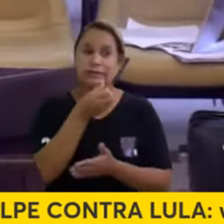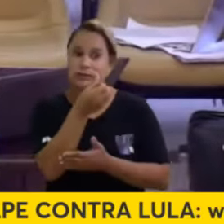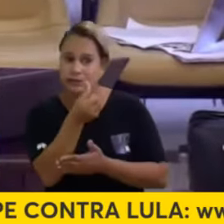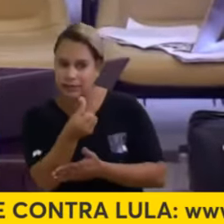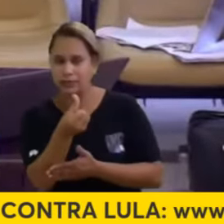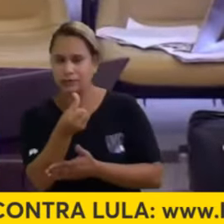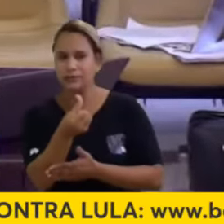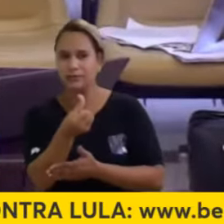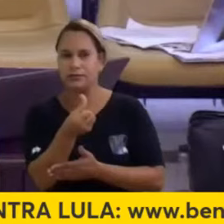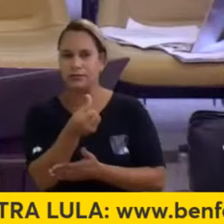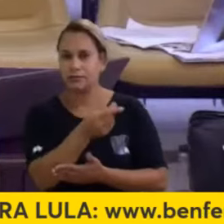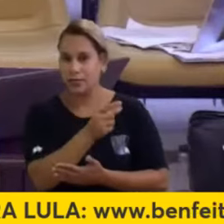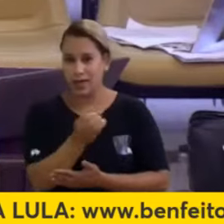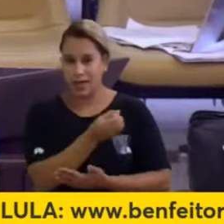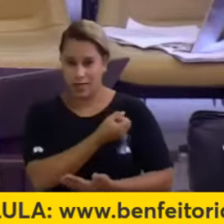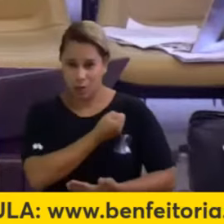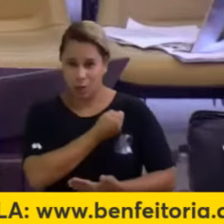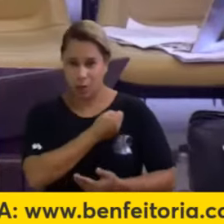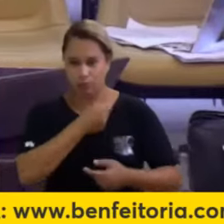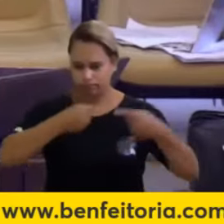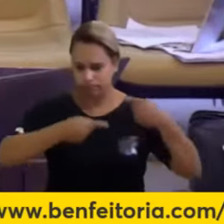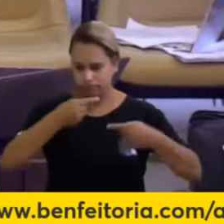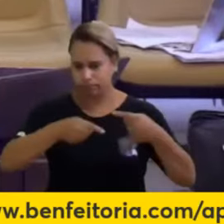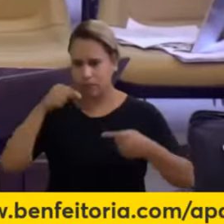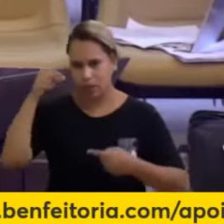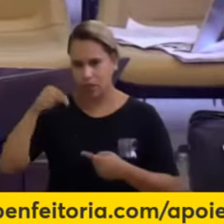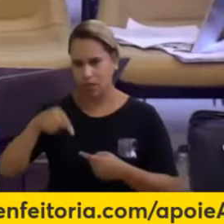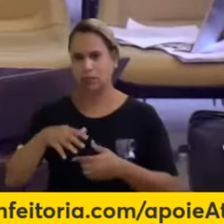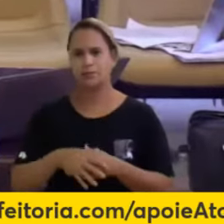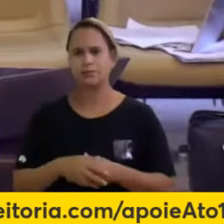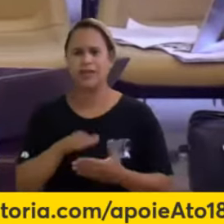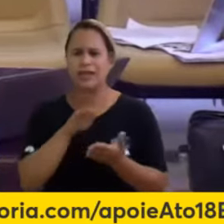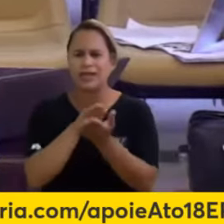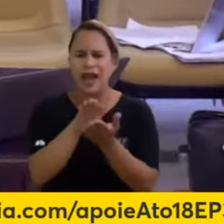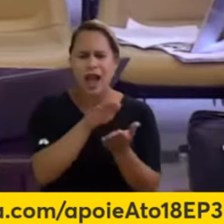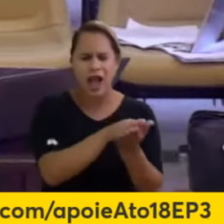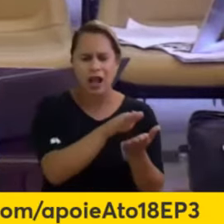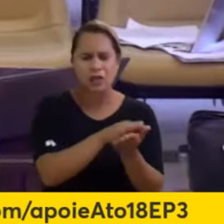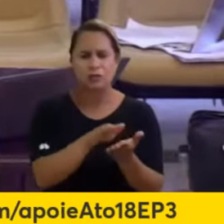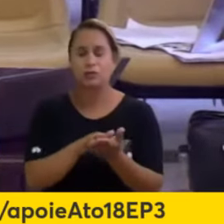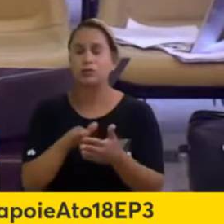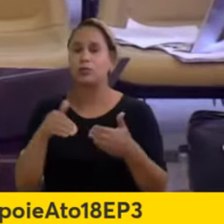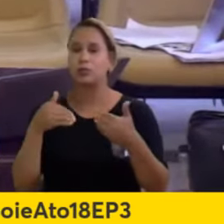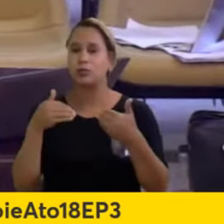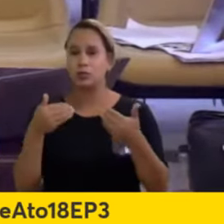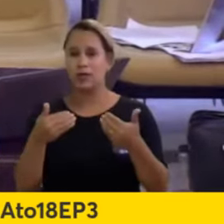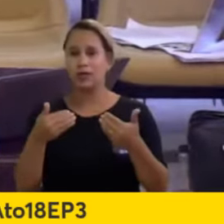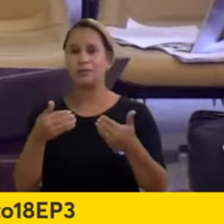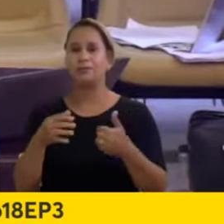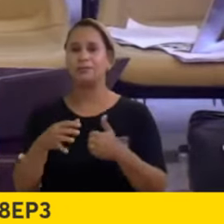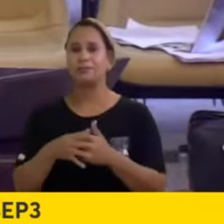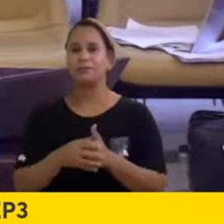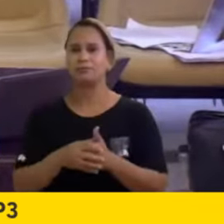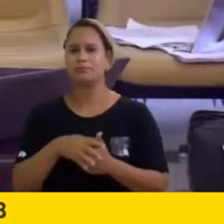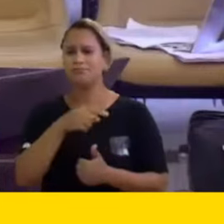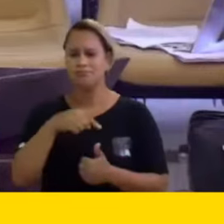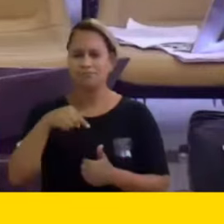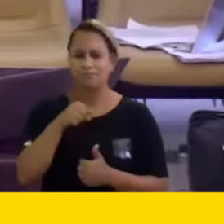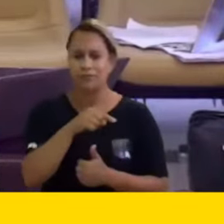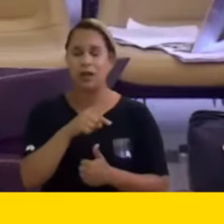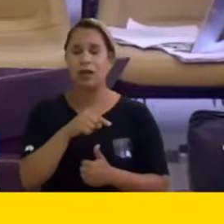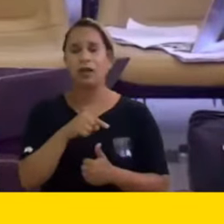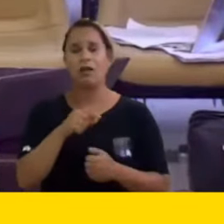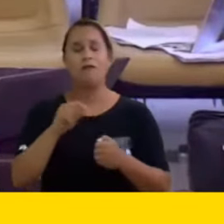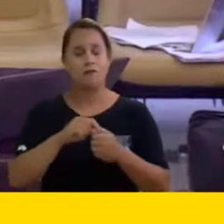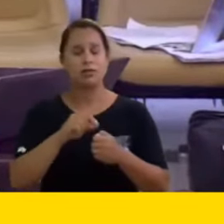eu já vou falar disso esses gastos todos inflados ou mesmo sem serem inflados foram eles que fizeram Sérgio moro se elegendo no